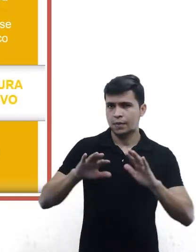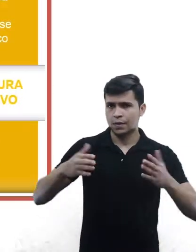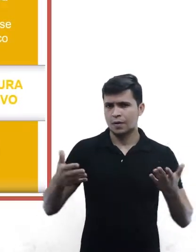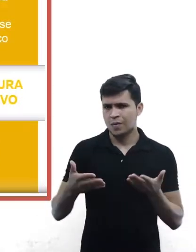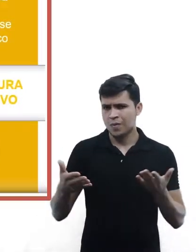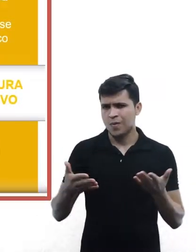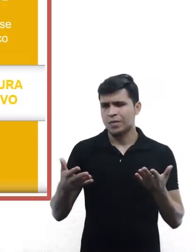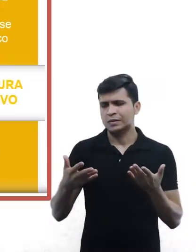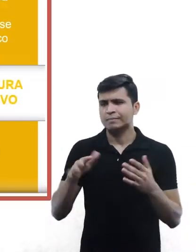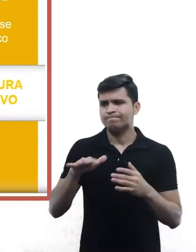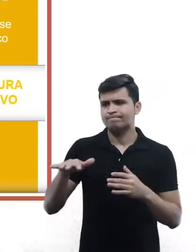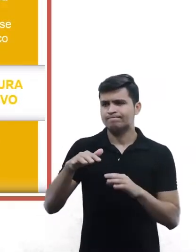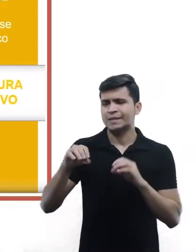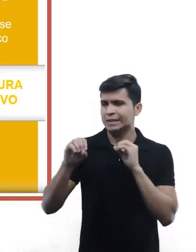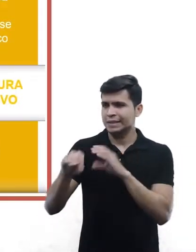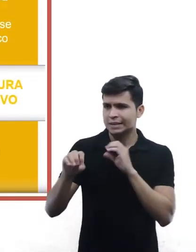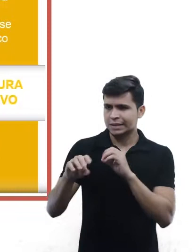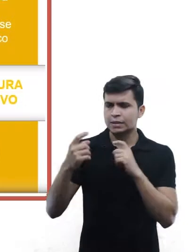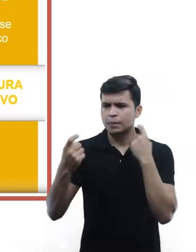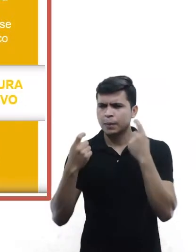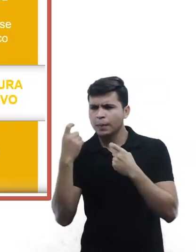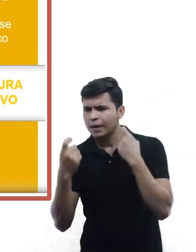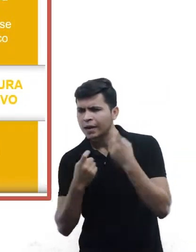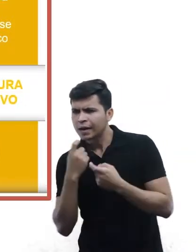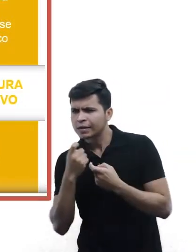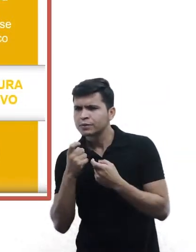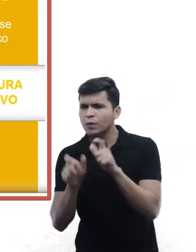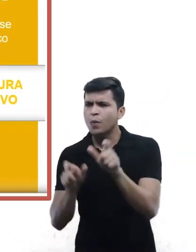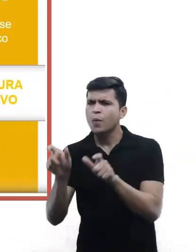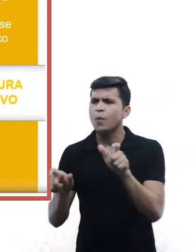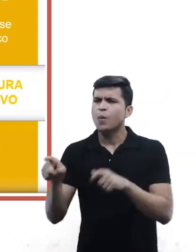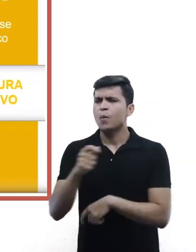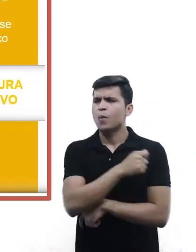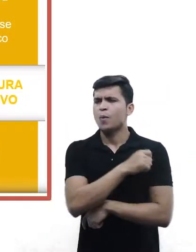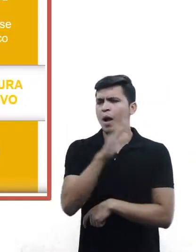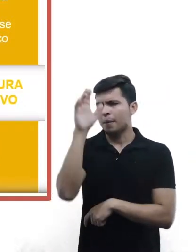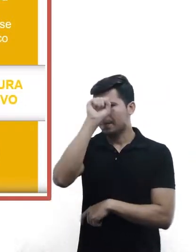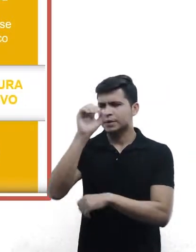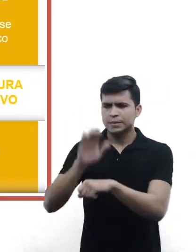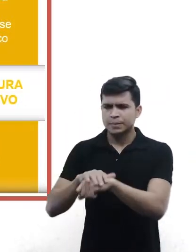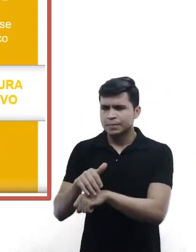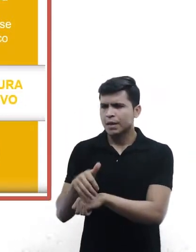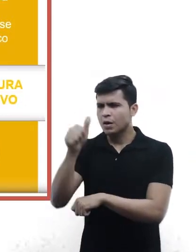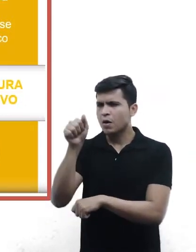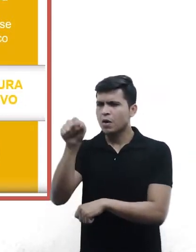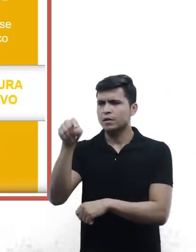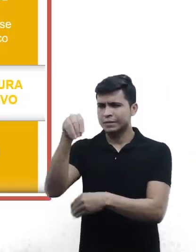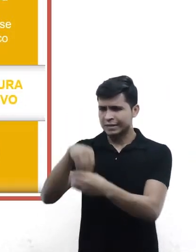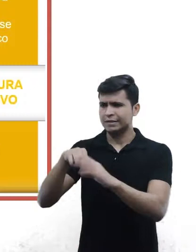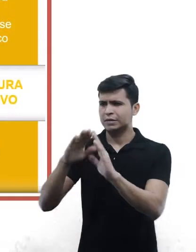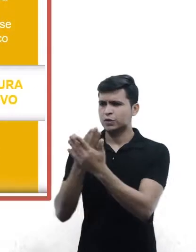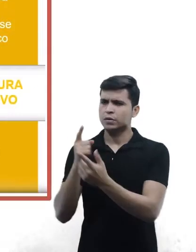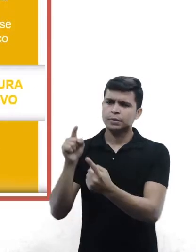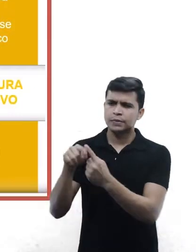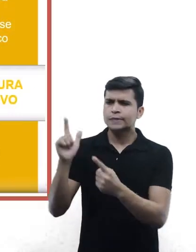que uma determinada rede de ensino, preocupada com o modo como os estudantes aprendem melhor e atingem seus